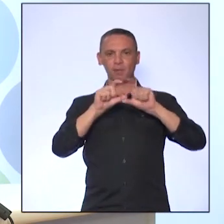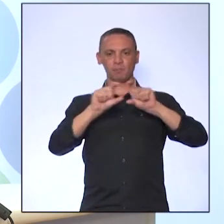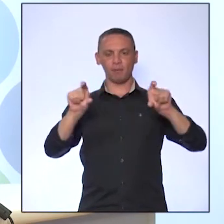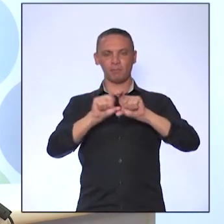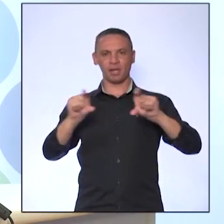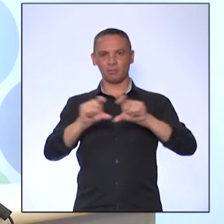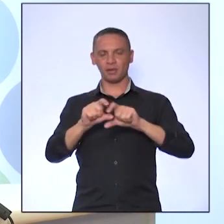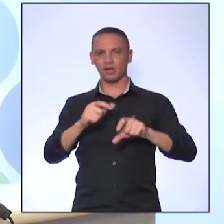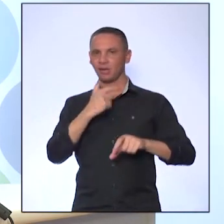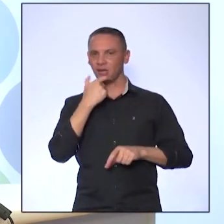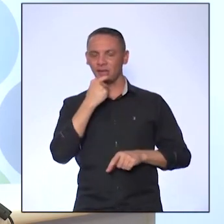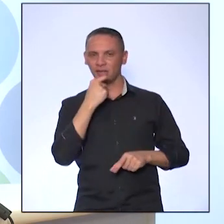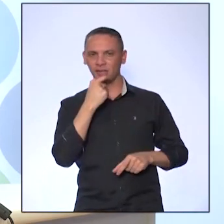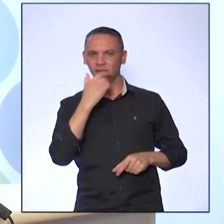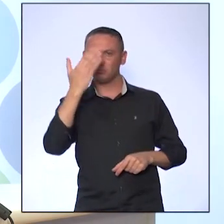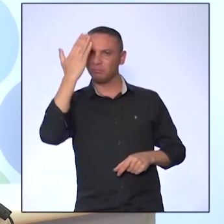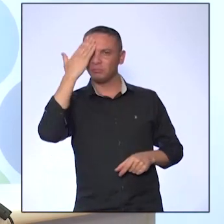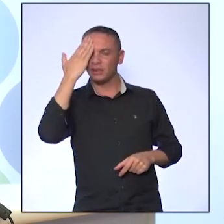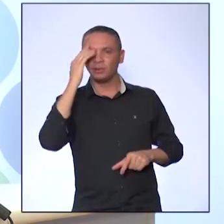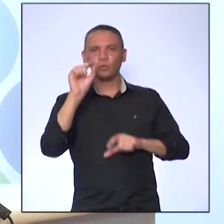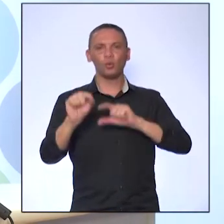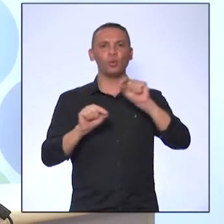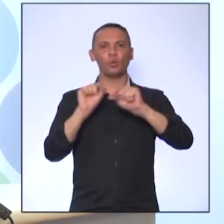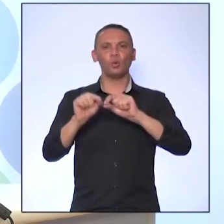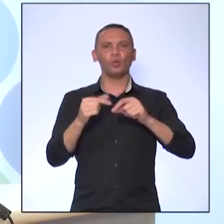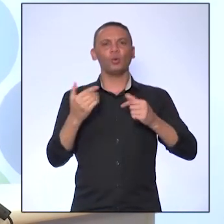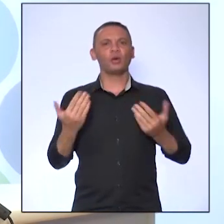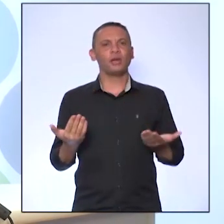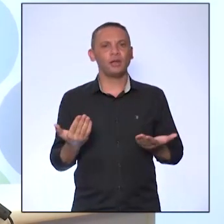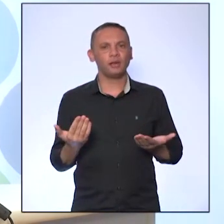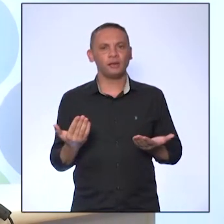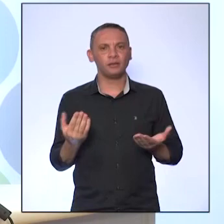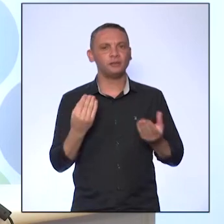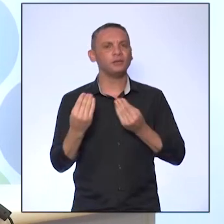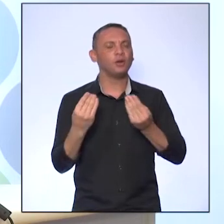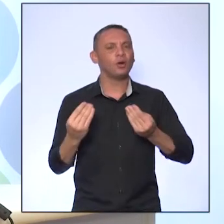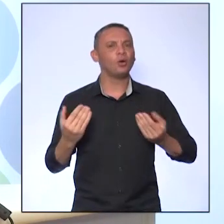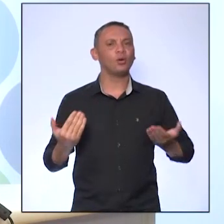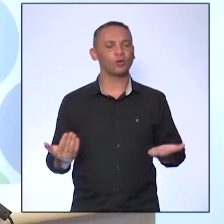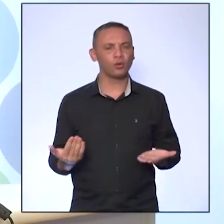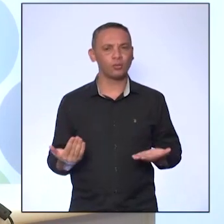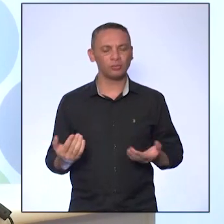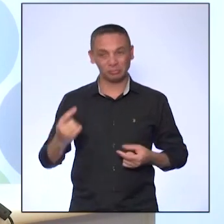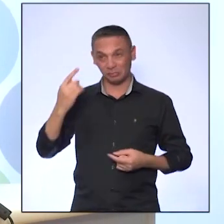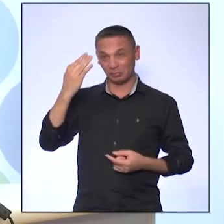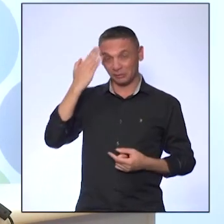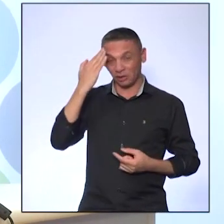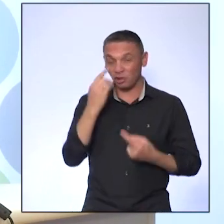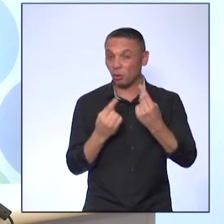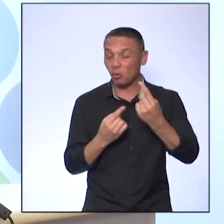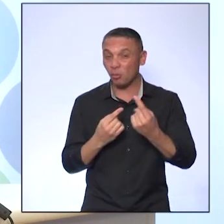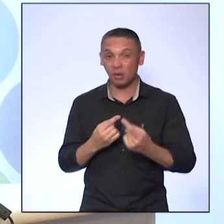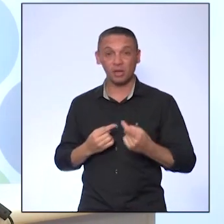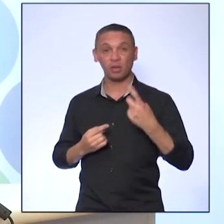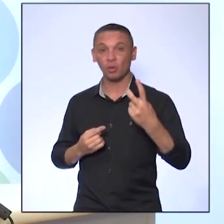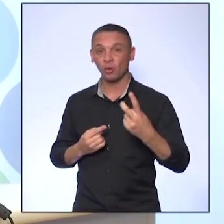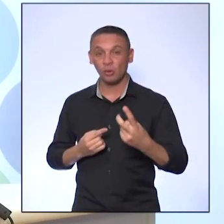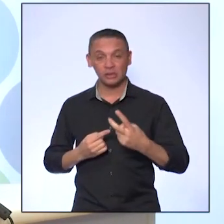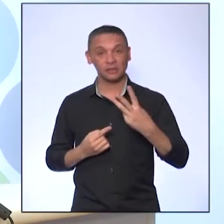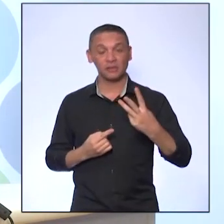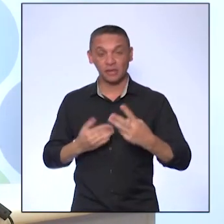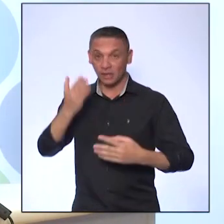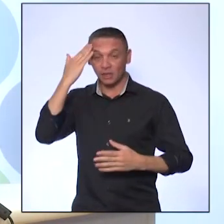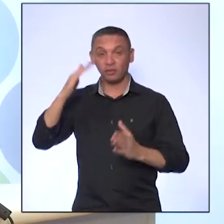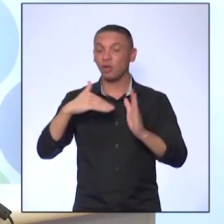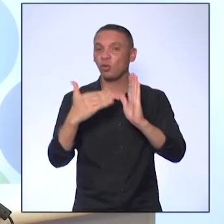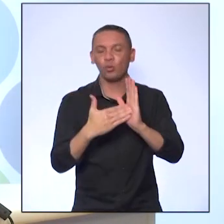nosso diálogo. Eu entendi uma coisinha só. Não tem problema, eu entendi 2, eu entendi 3, eu entendi tudo.